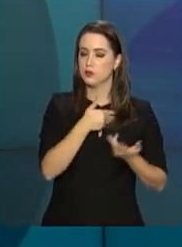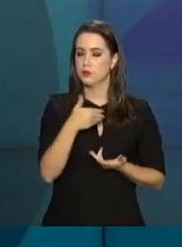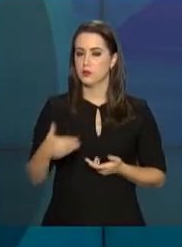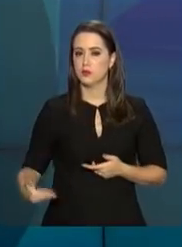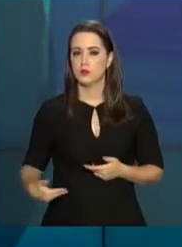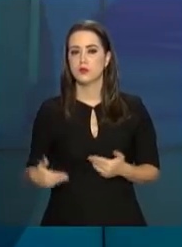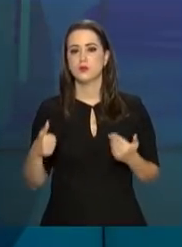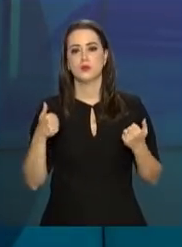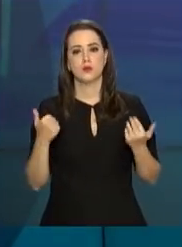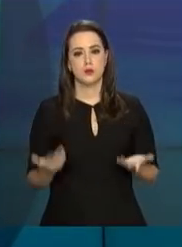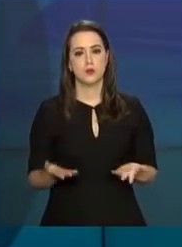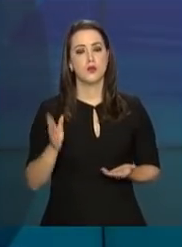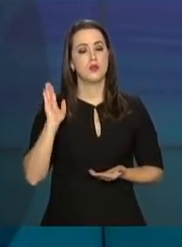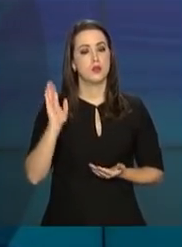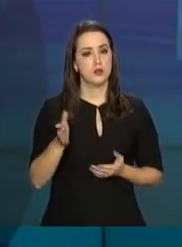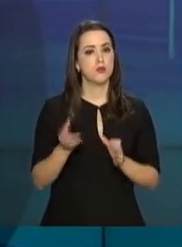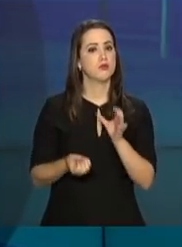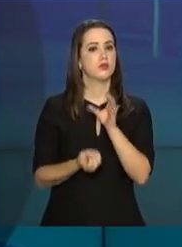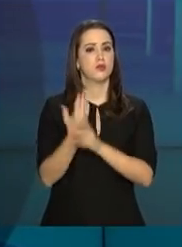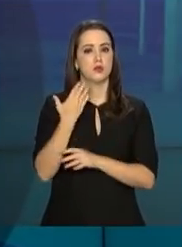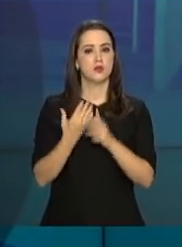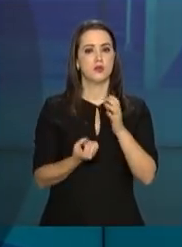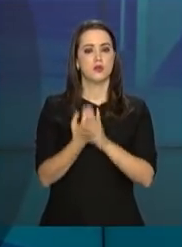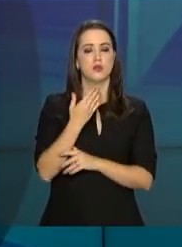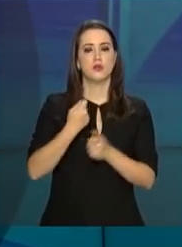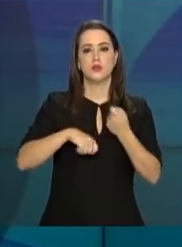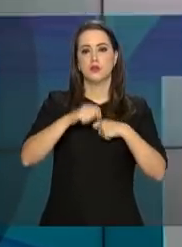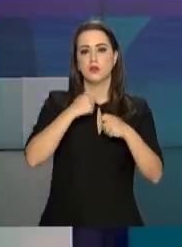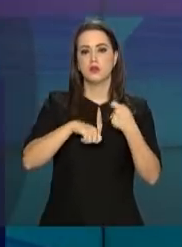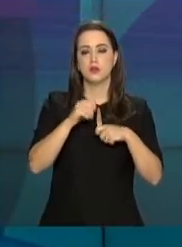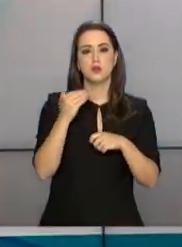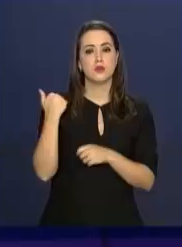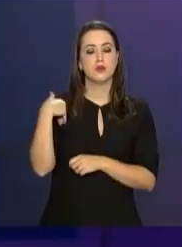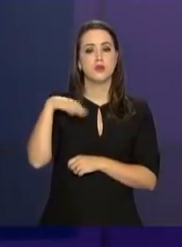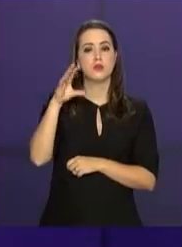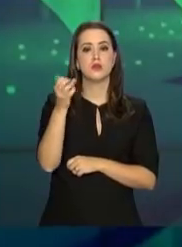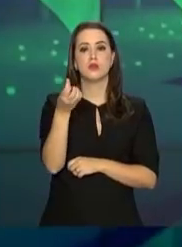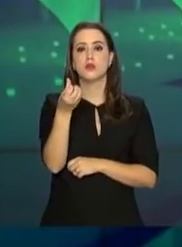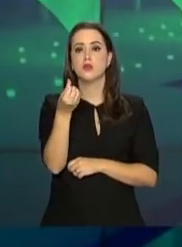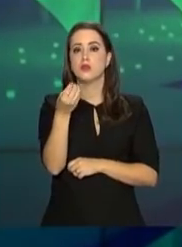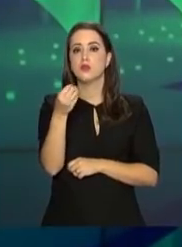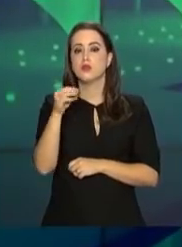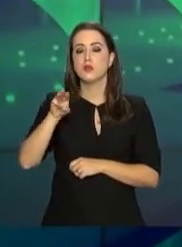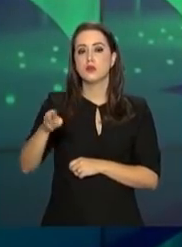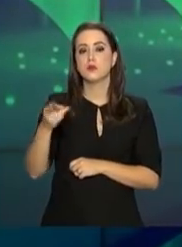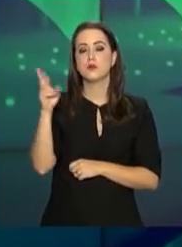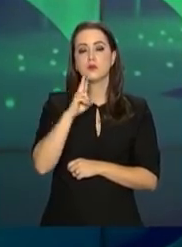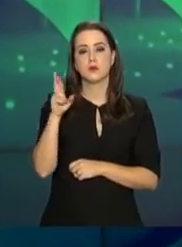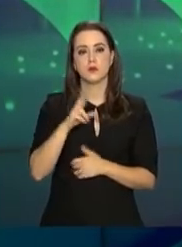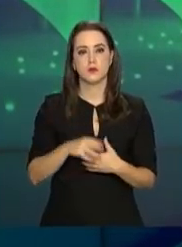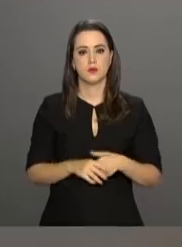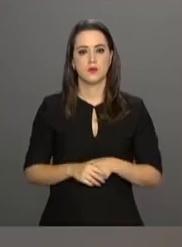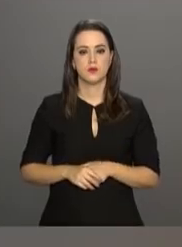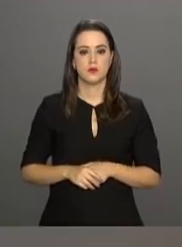administração pública brasileira que já gerou economia que passa de 600 milhões